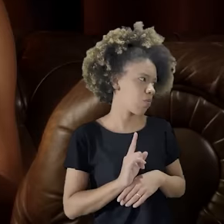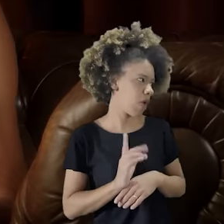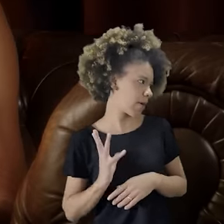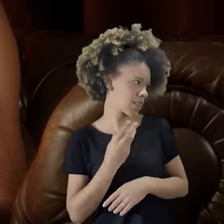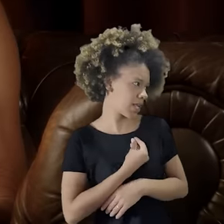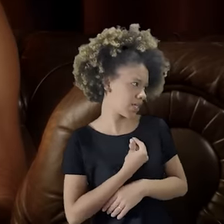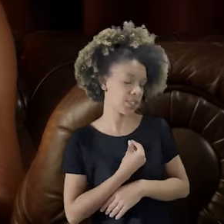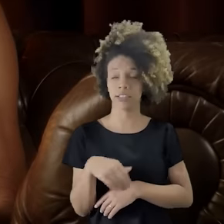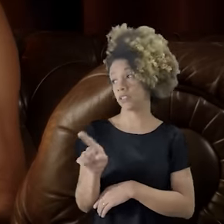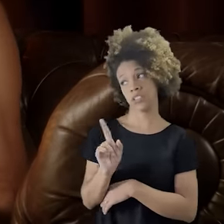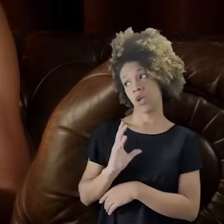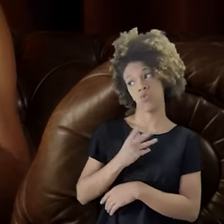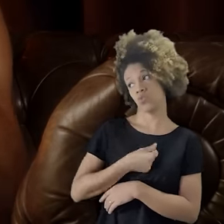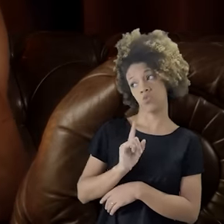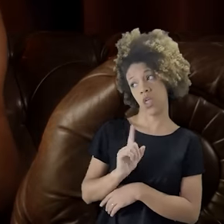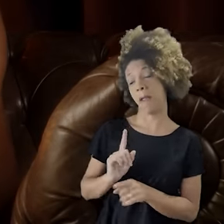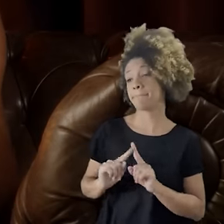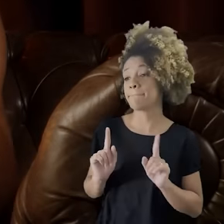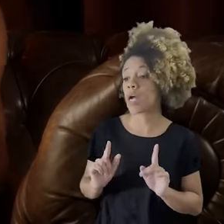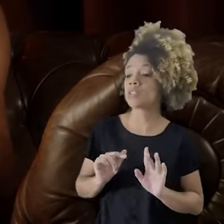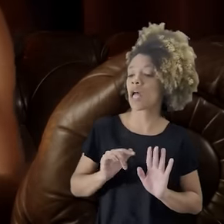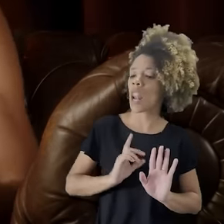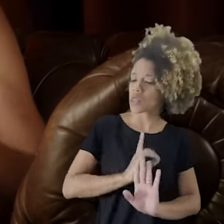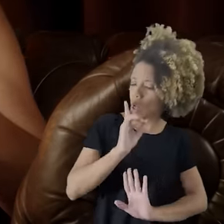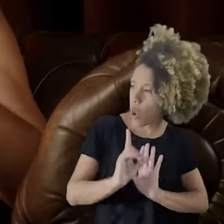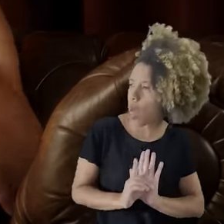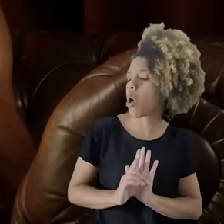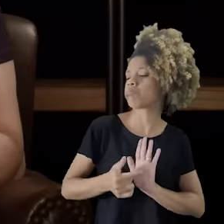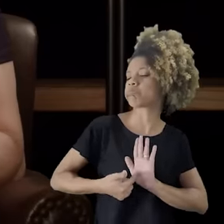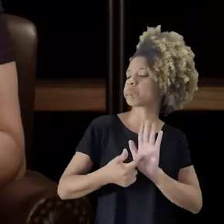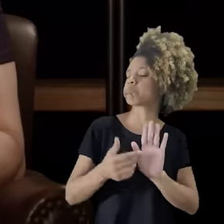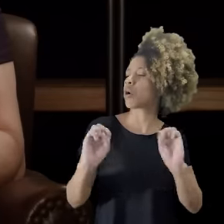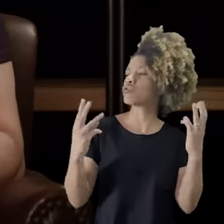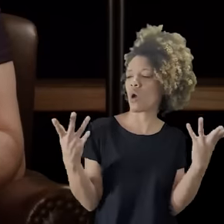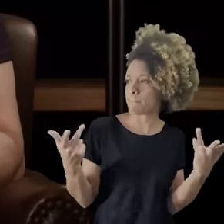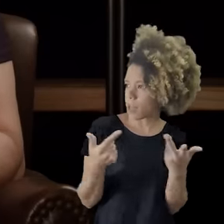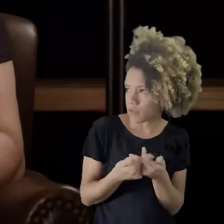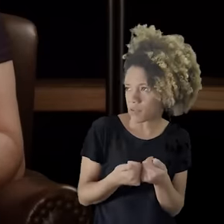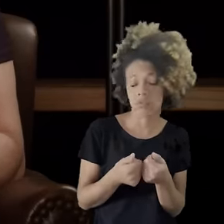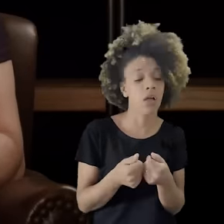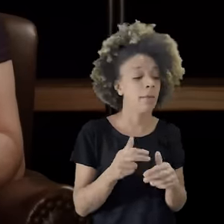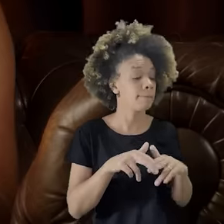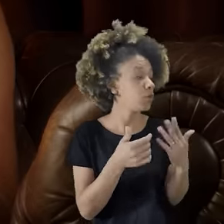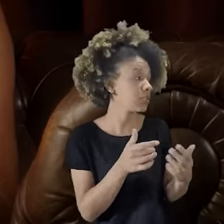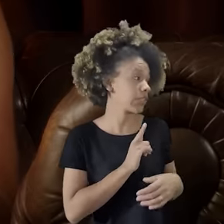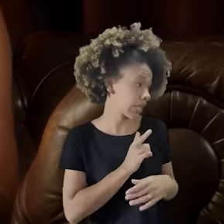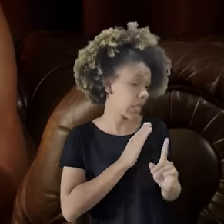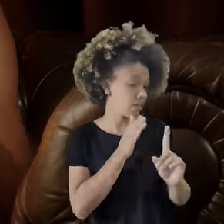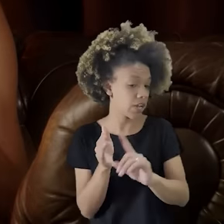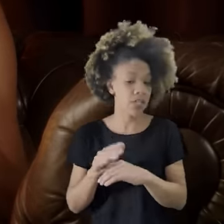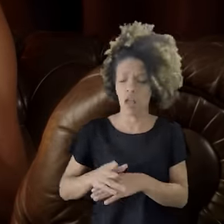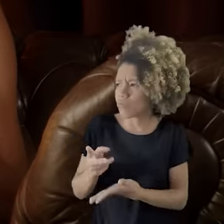uma trança não é não não é uma grana mas ela se coloca ali faz é explica melhor tem gente que tem dúvida né então